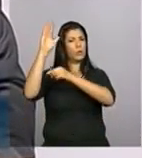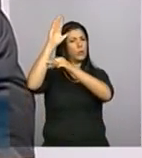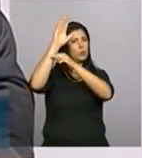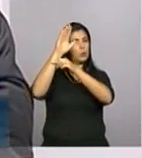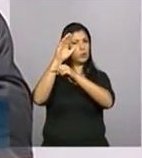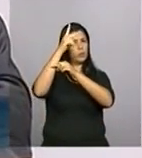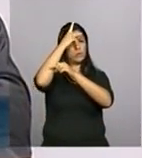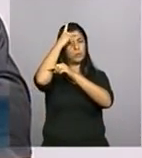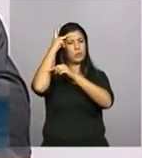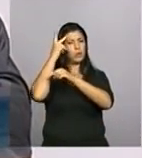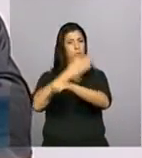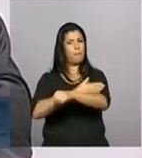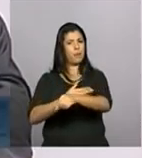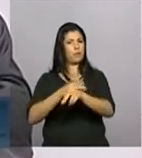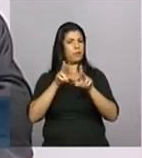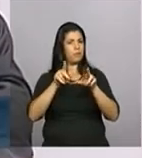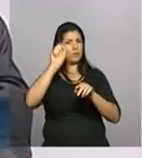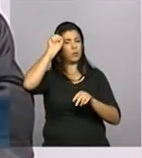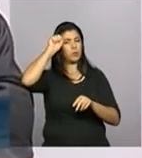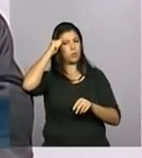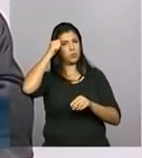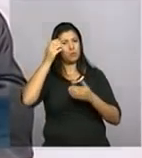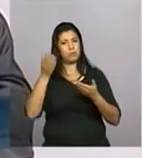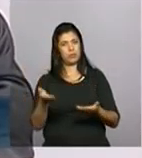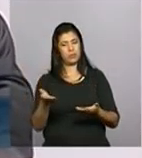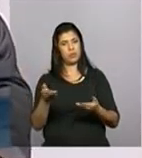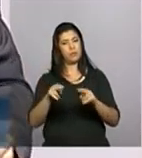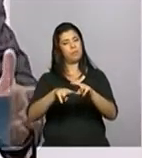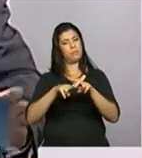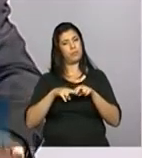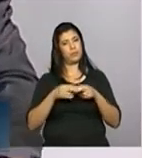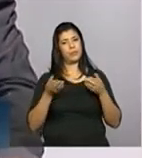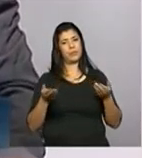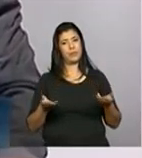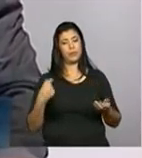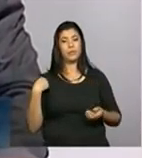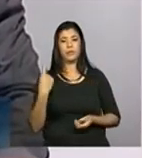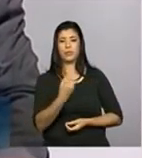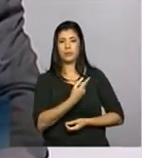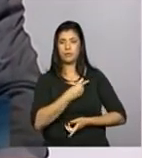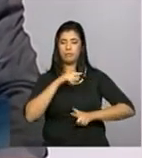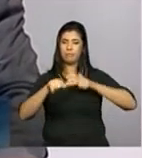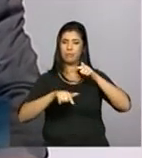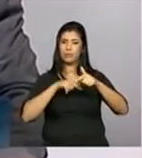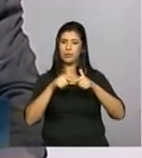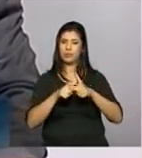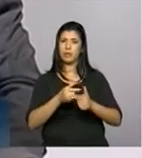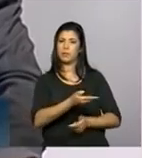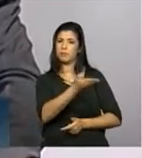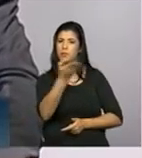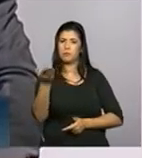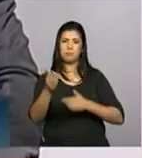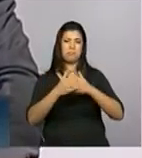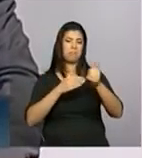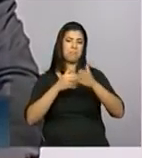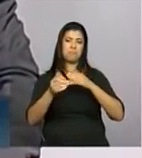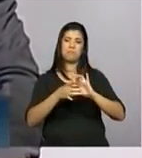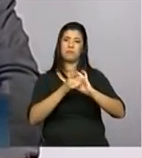branco é a mesma do preto. E é por isso que nós trabalhamos para todos,